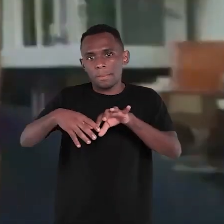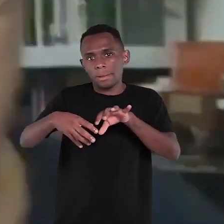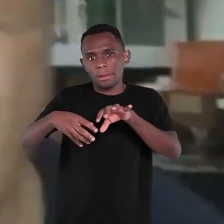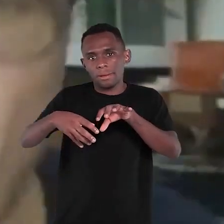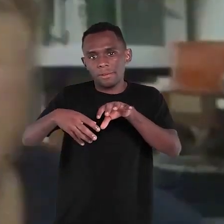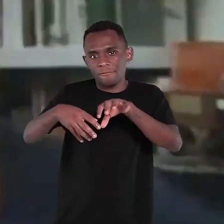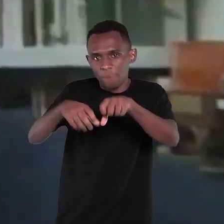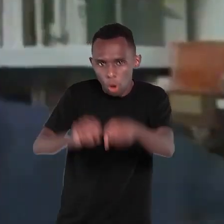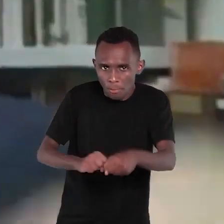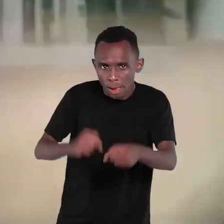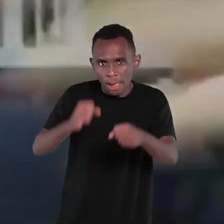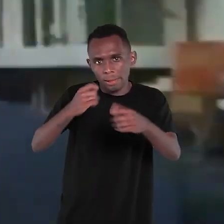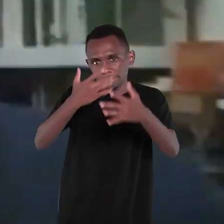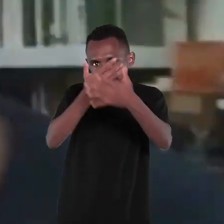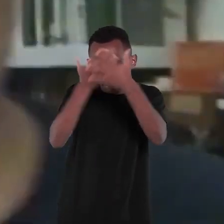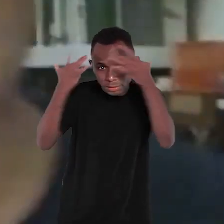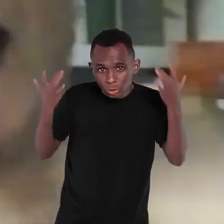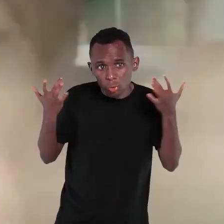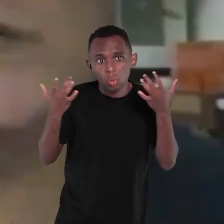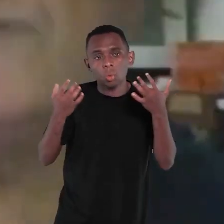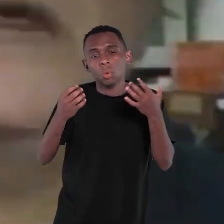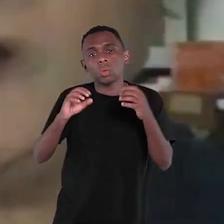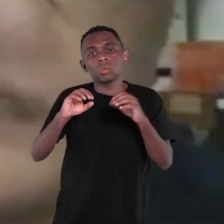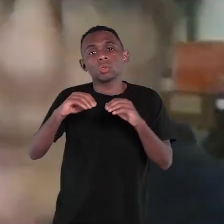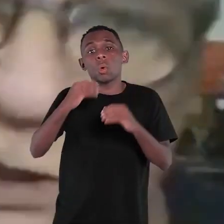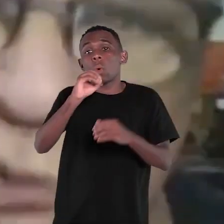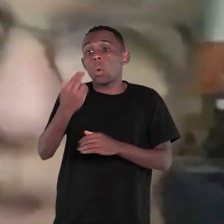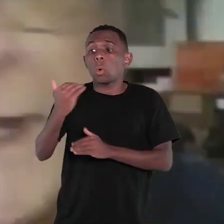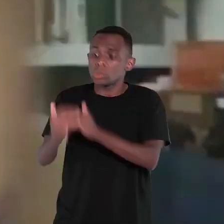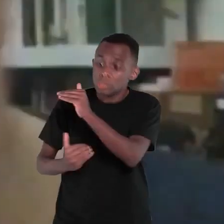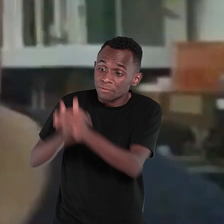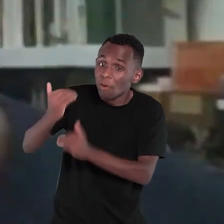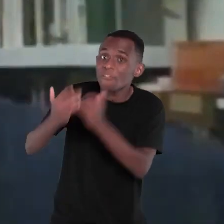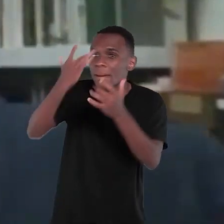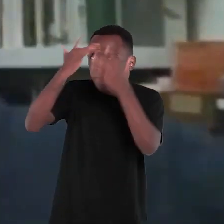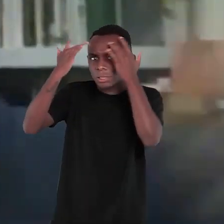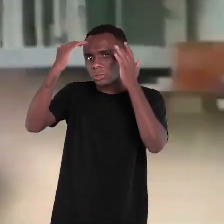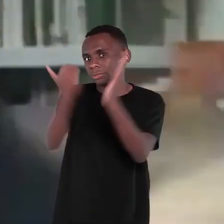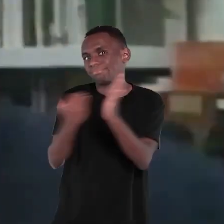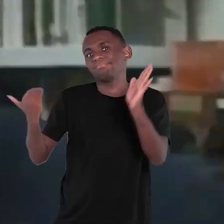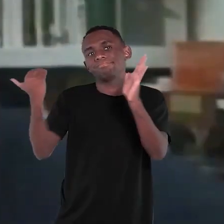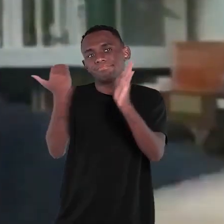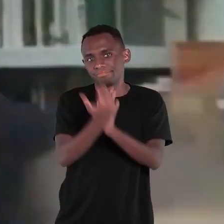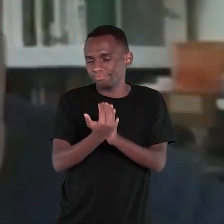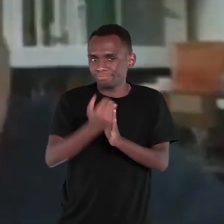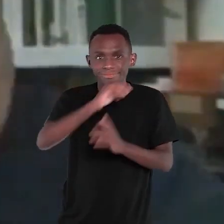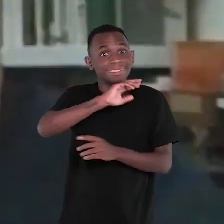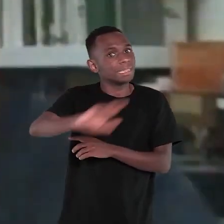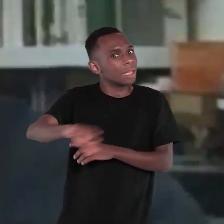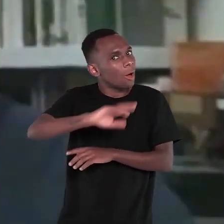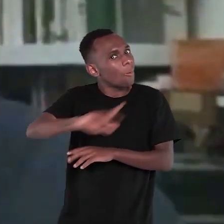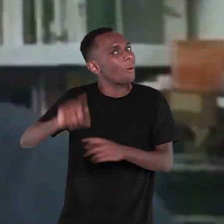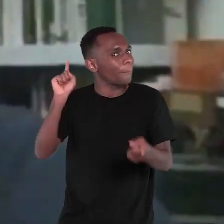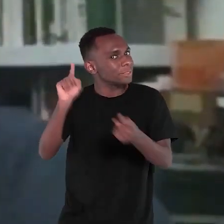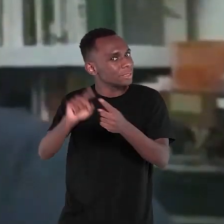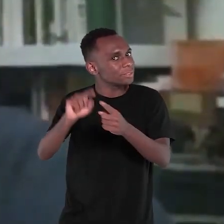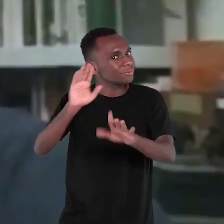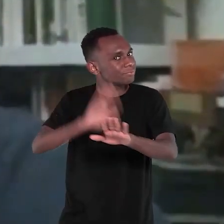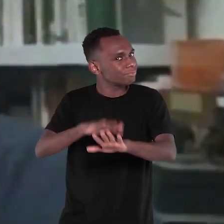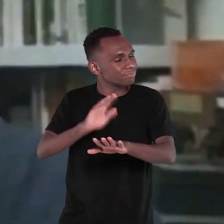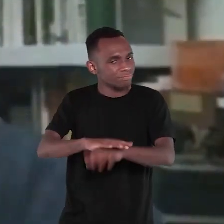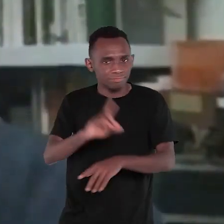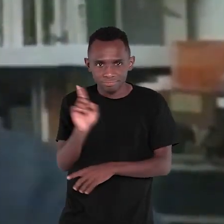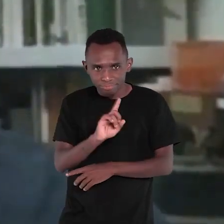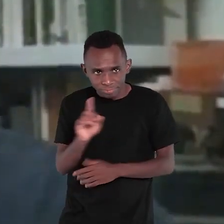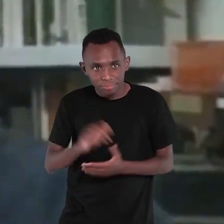formar pessoas ou para tirar o que de melhor as pessoas têm, né? Para botar pessoas em contato e